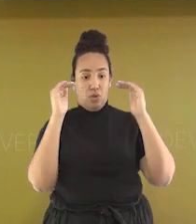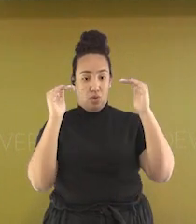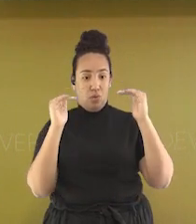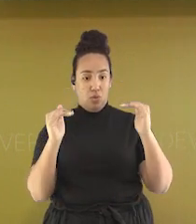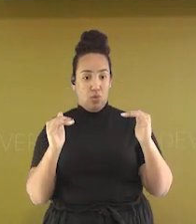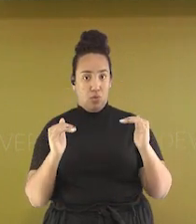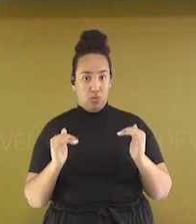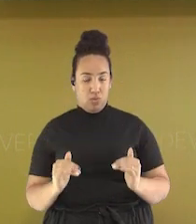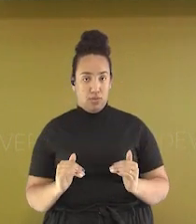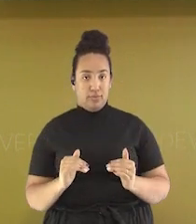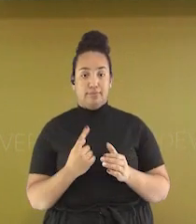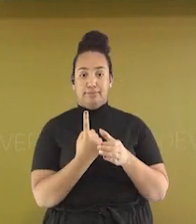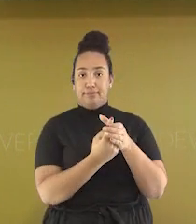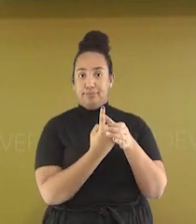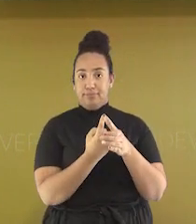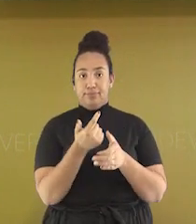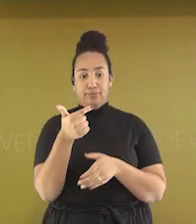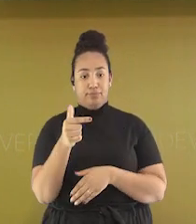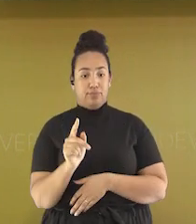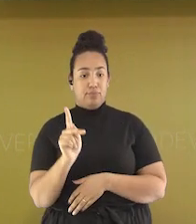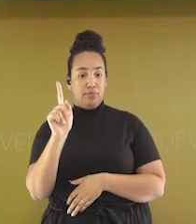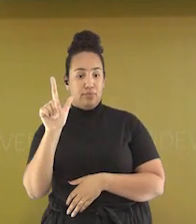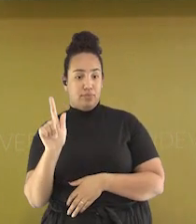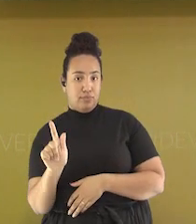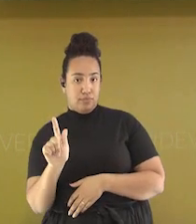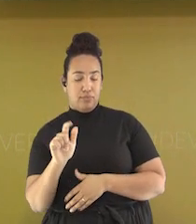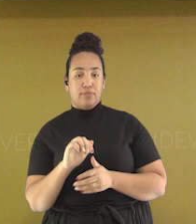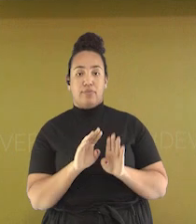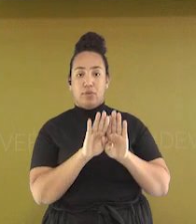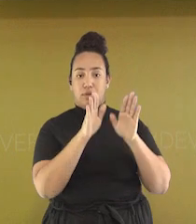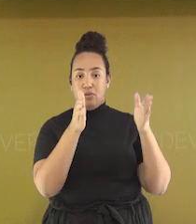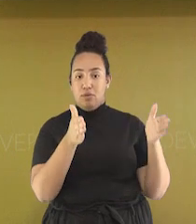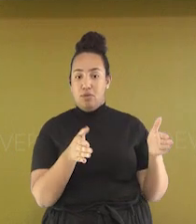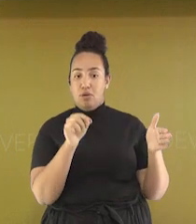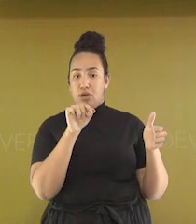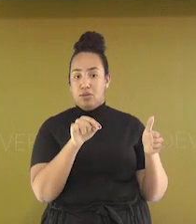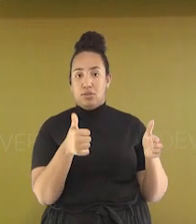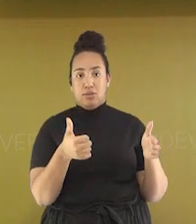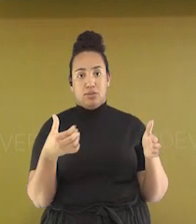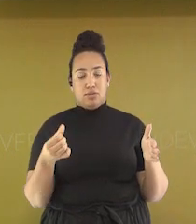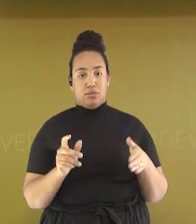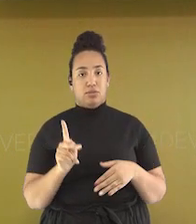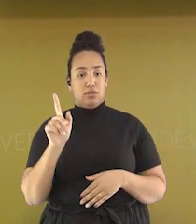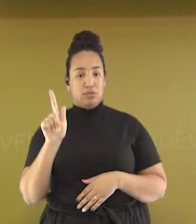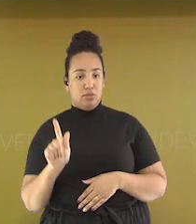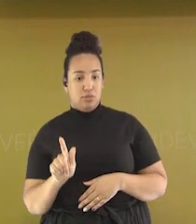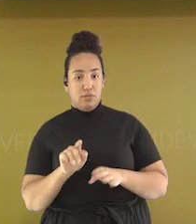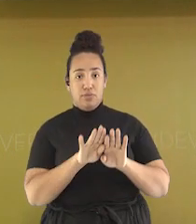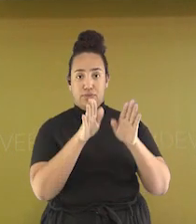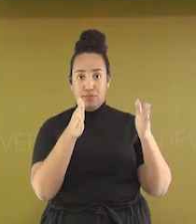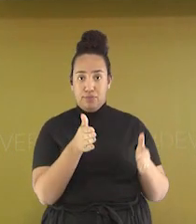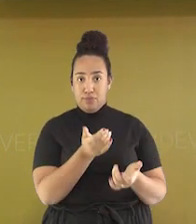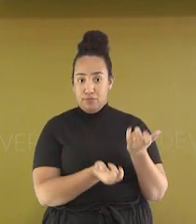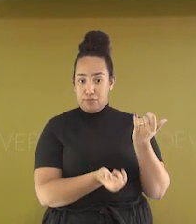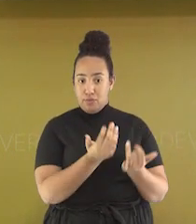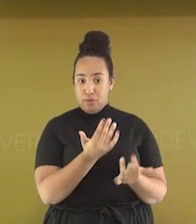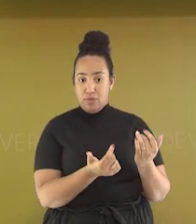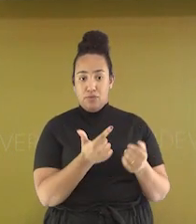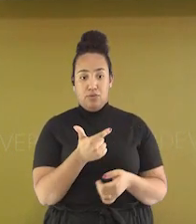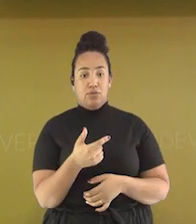na ordem ficou assim, liquidificador com 2 quilos, micro-ondas 16 quilos,